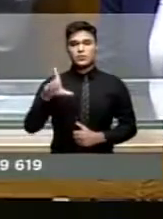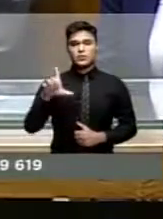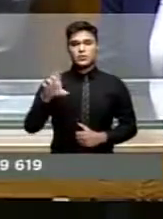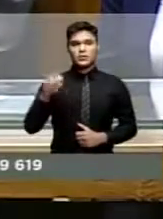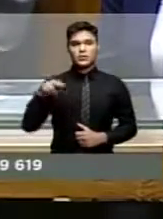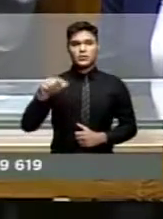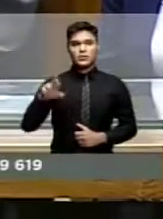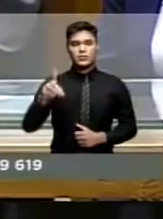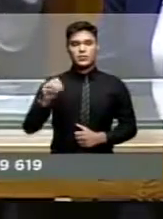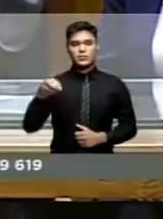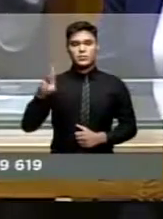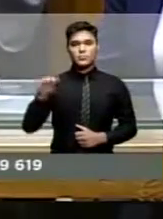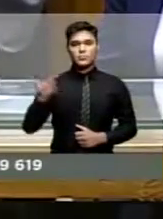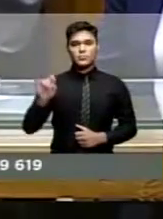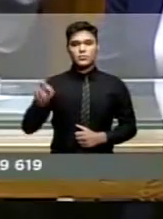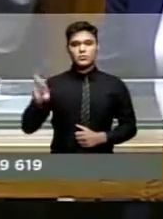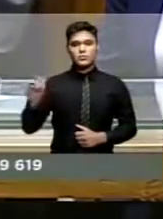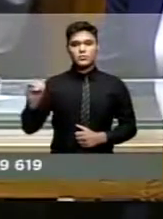Leonardo Monteiro,